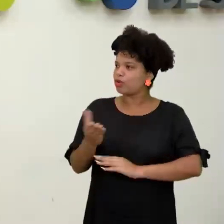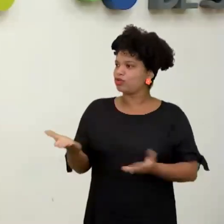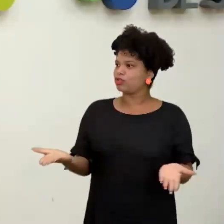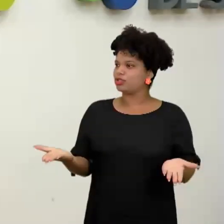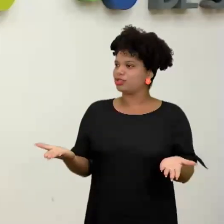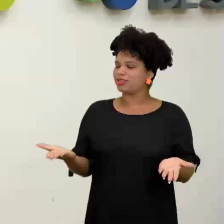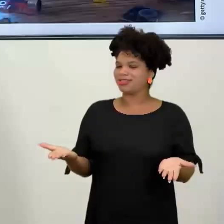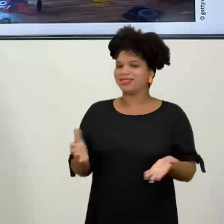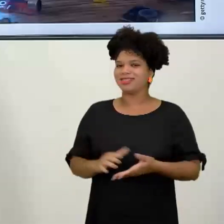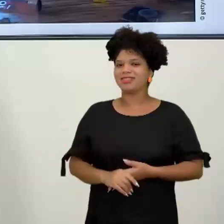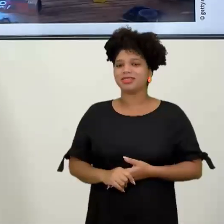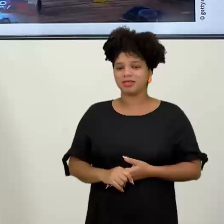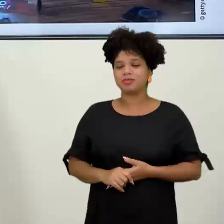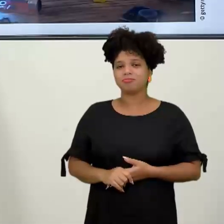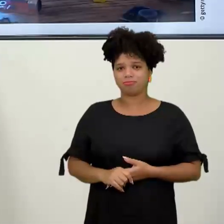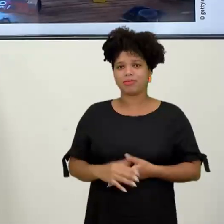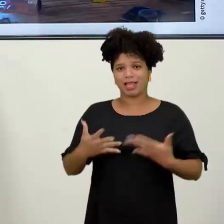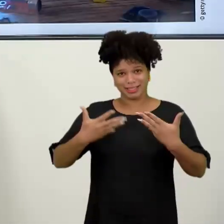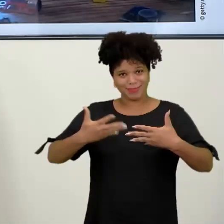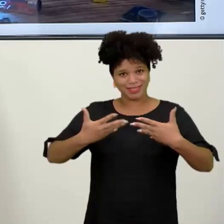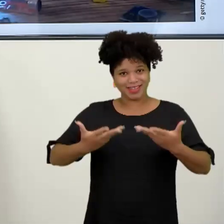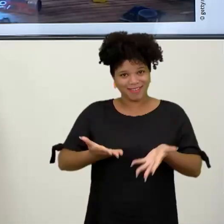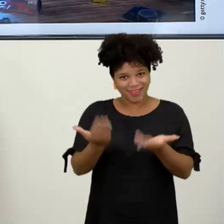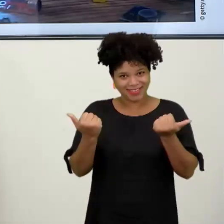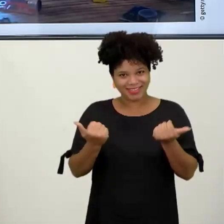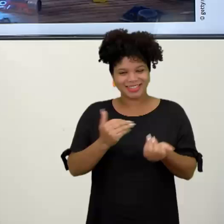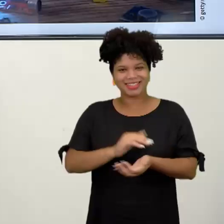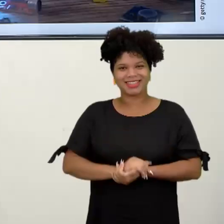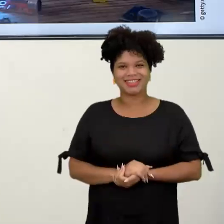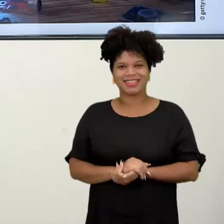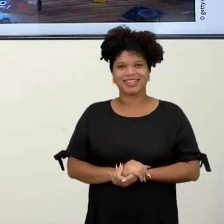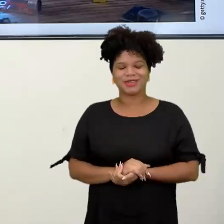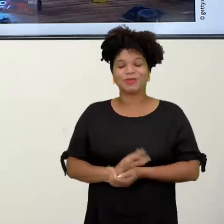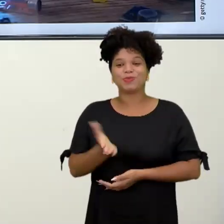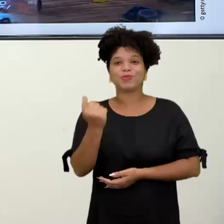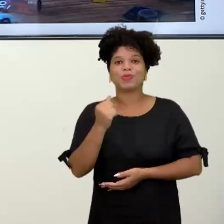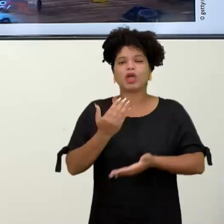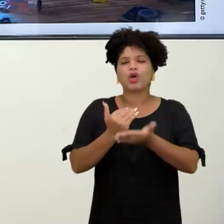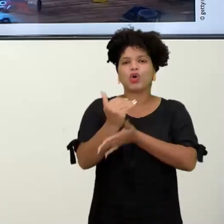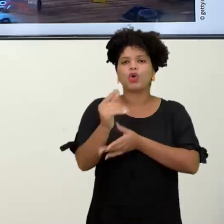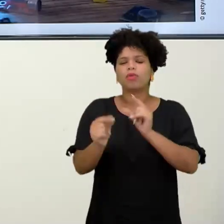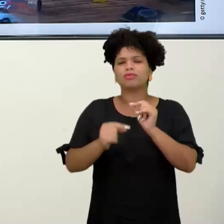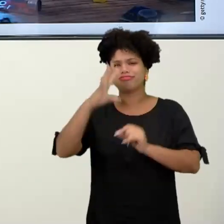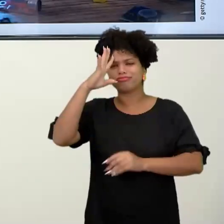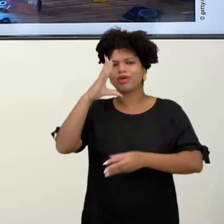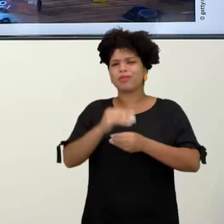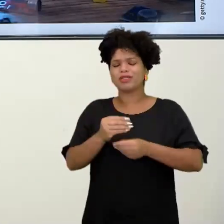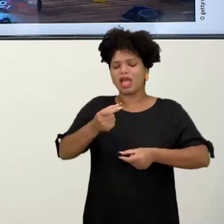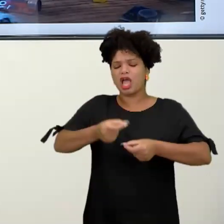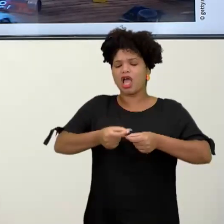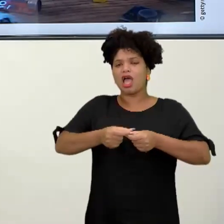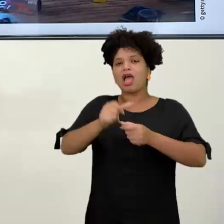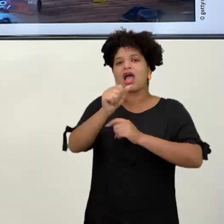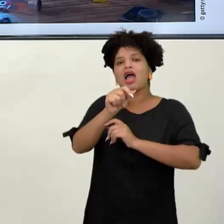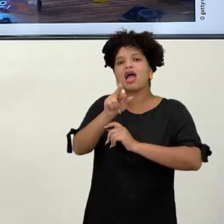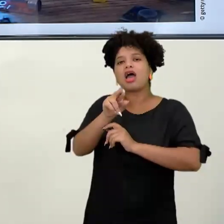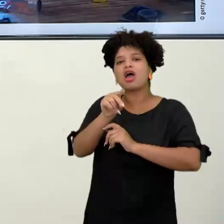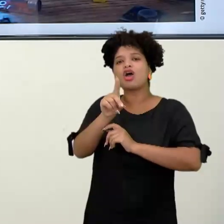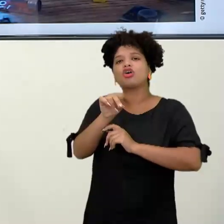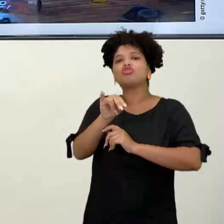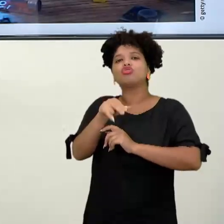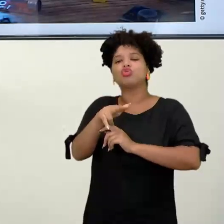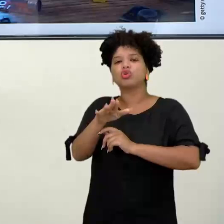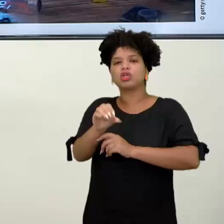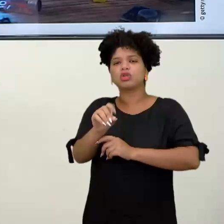vai. Exato, gente, por favor, animação. Né? Pra começar, a gente vai entender o que é o Arduino. Um bom